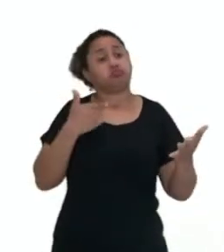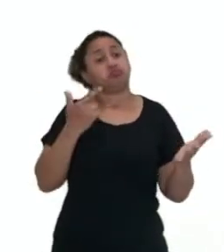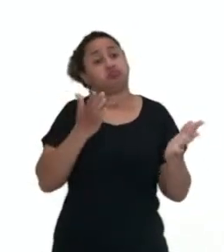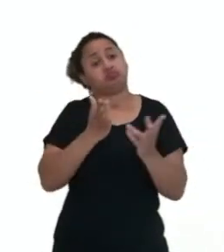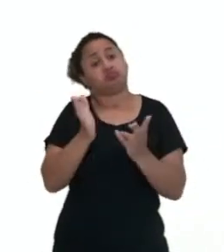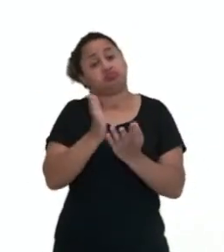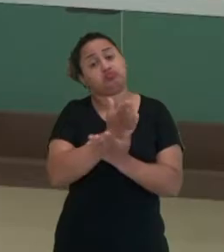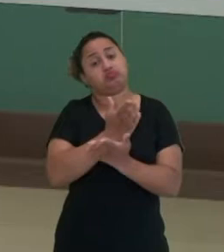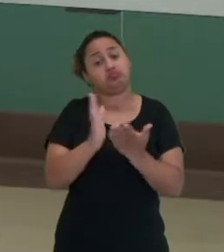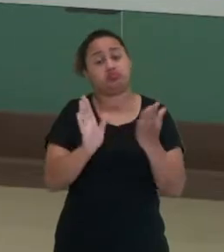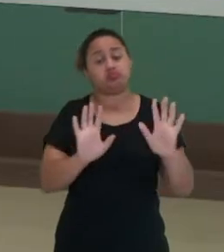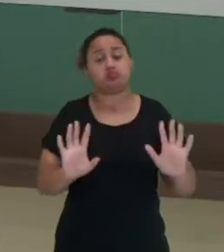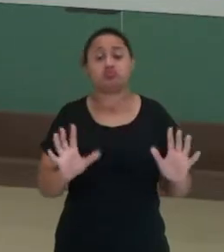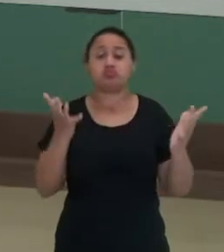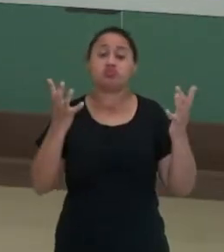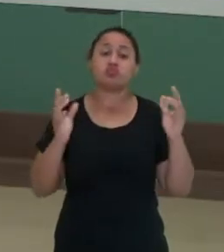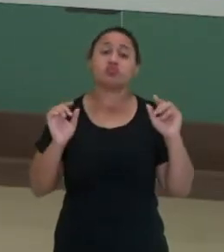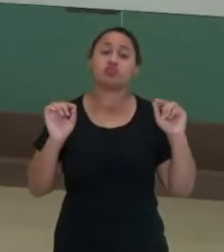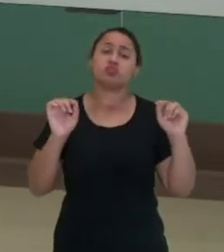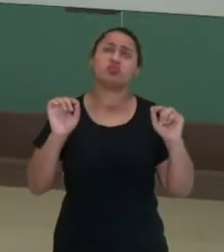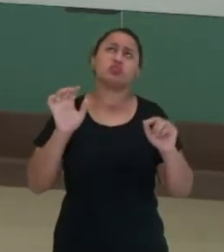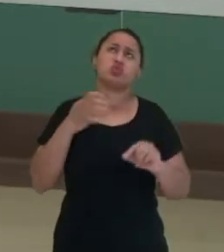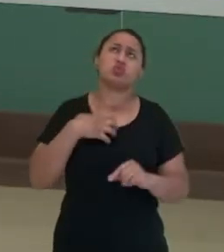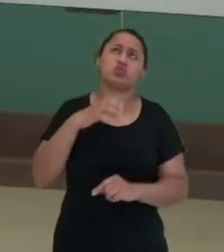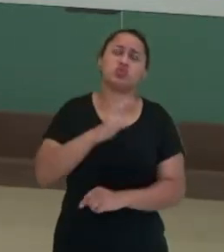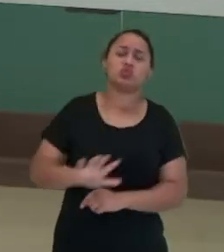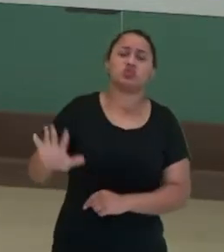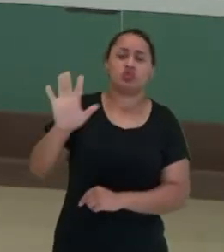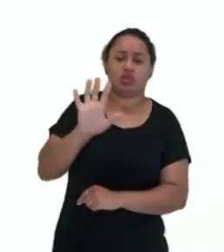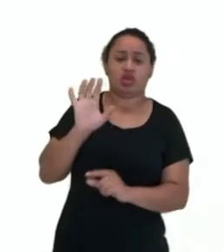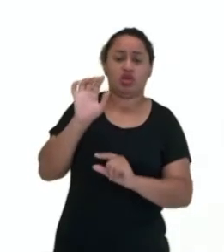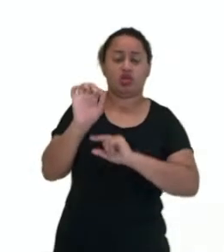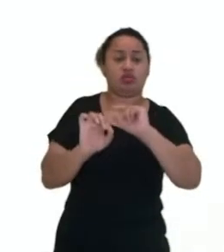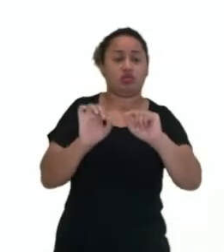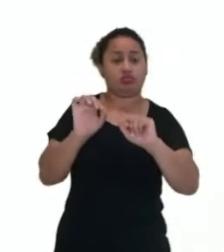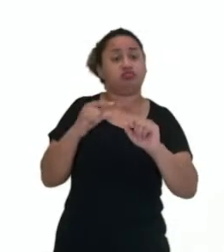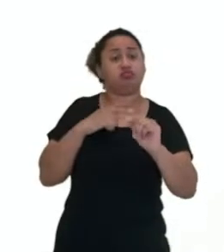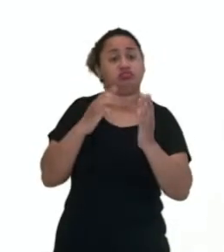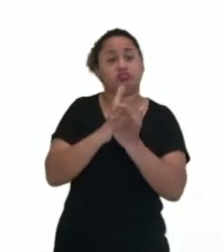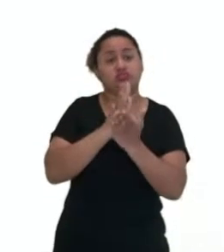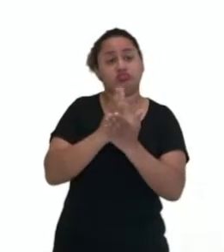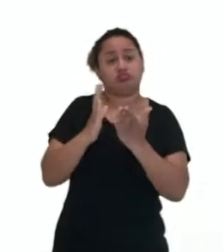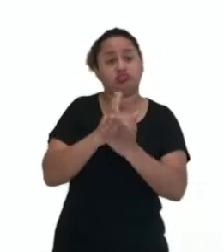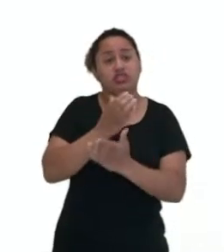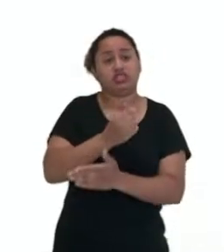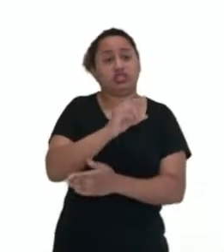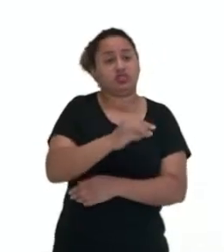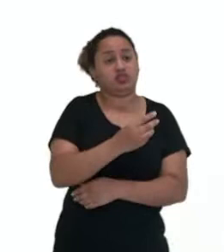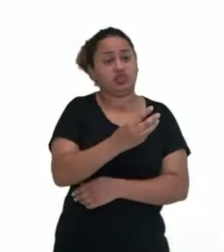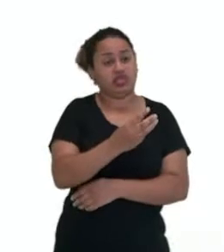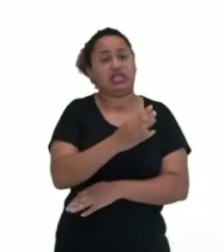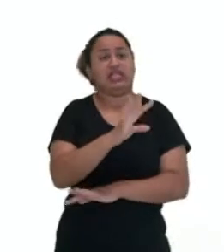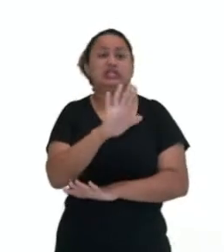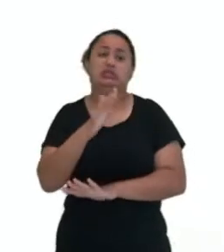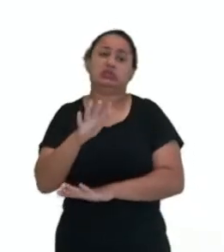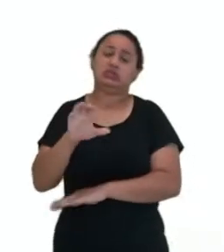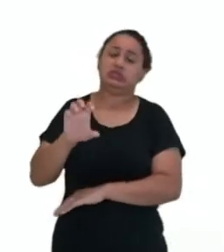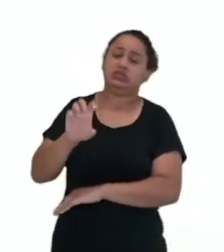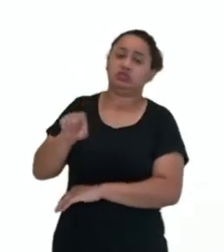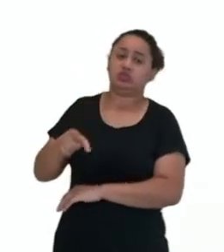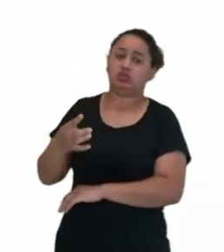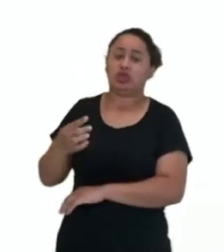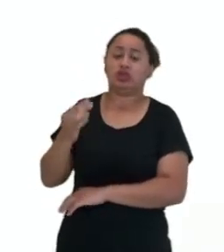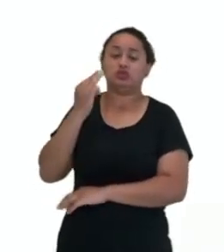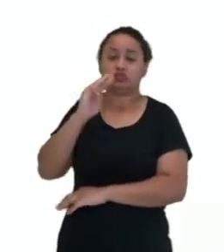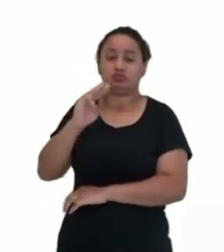humanos, hominídeos no modo geral, não vamos pensar no Homo sapiens, se separaram entre 6,3 e 5,4